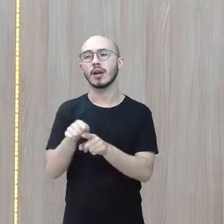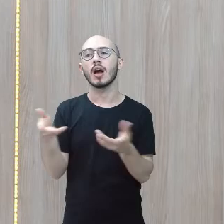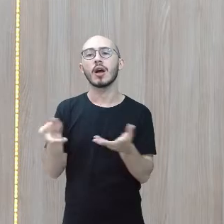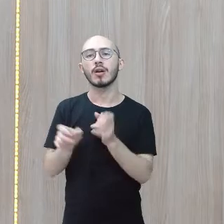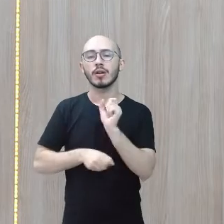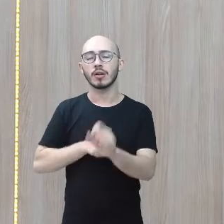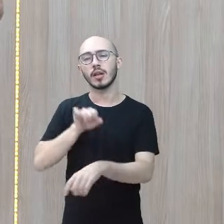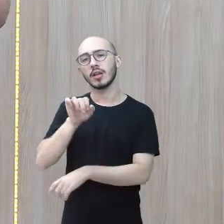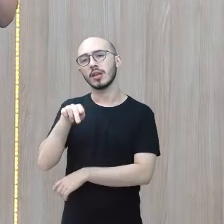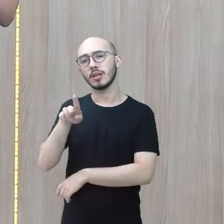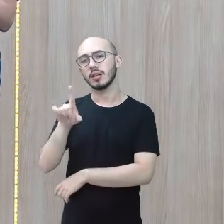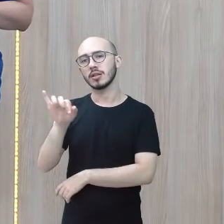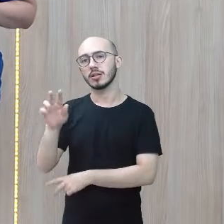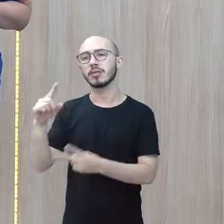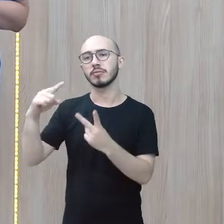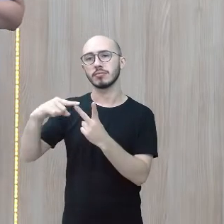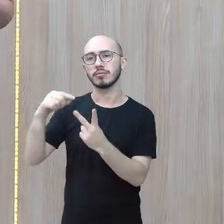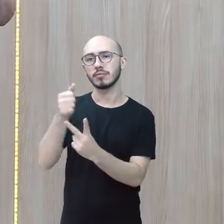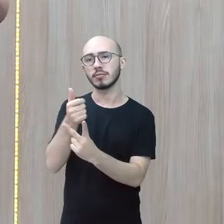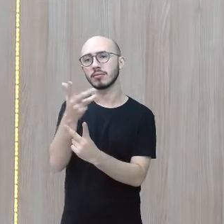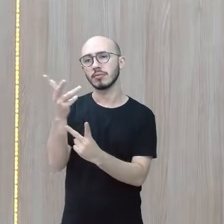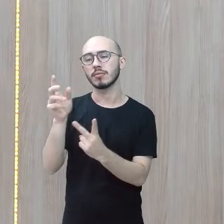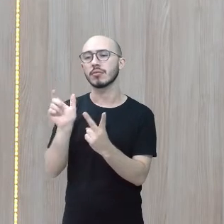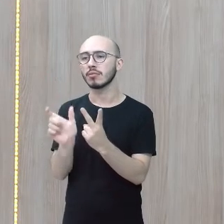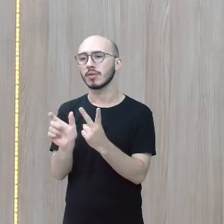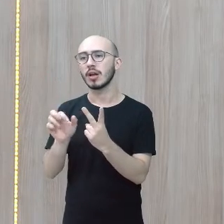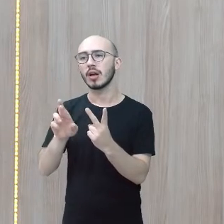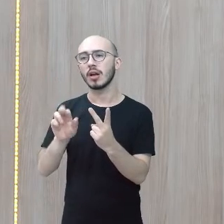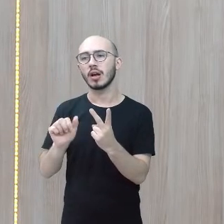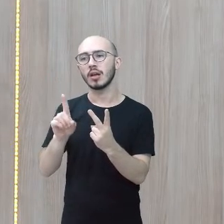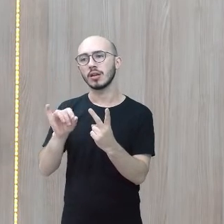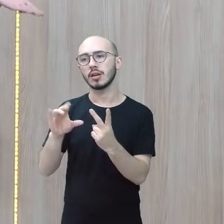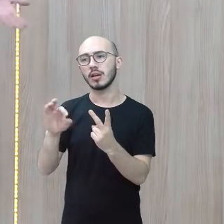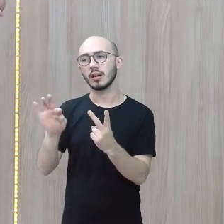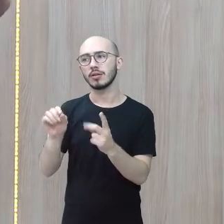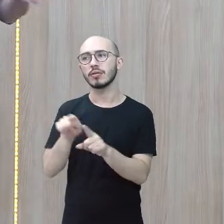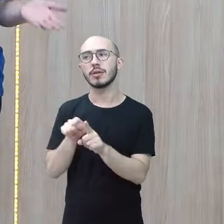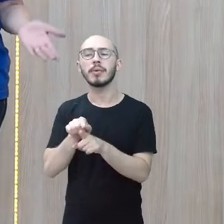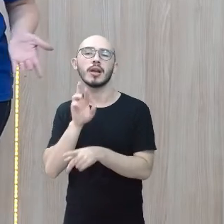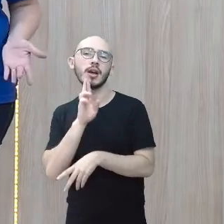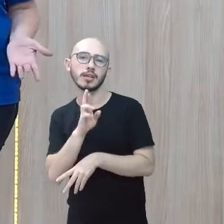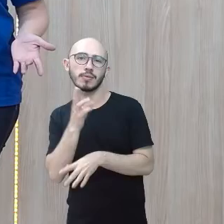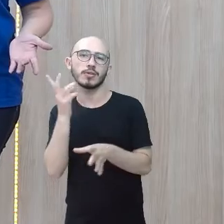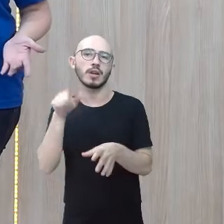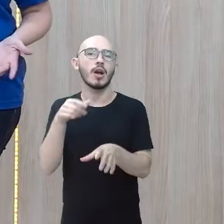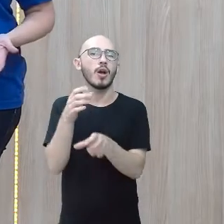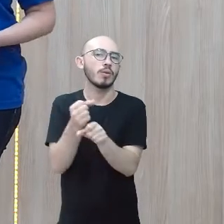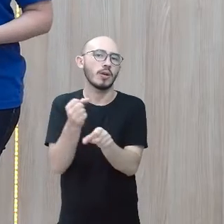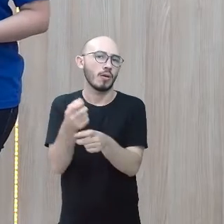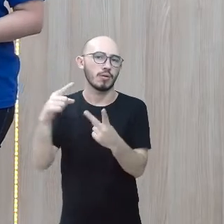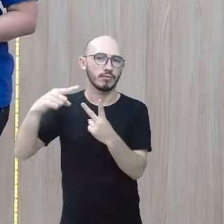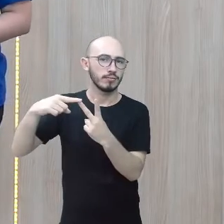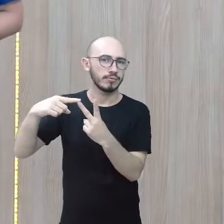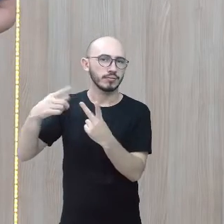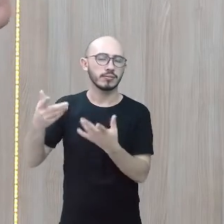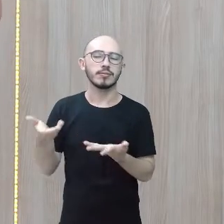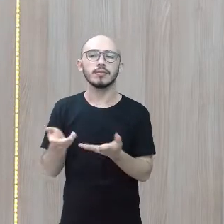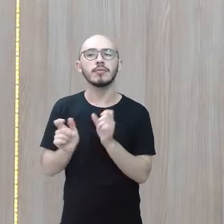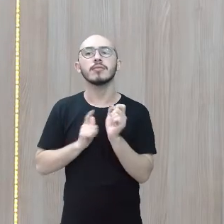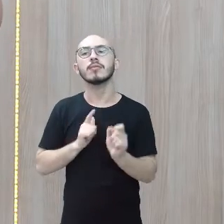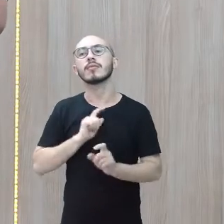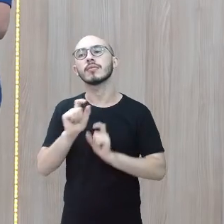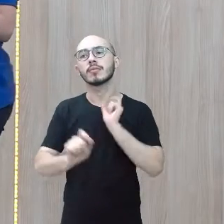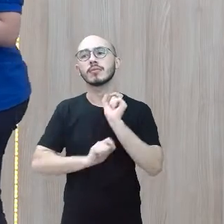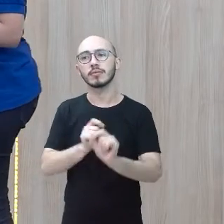raiz, o radicando, que é o valor que está dentro, e a nossa resposta, que seria, de fato, o cálculo da nossa raiz, tá bom? Então, a gente vai ter aqui,